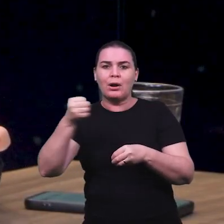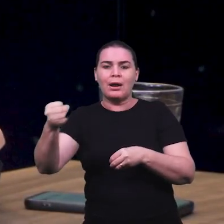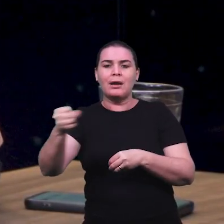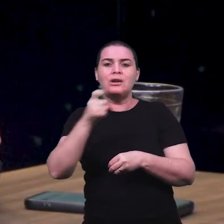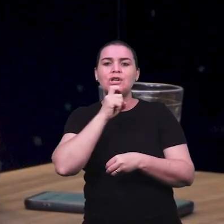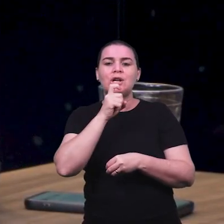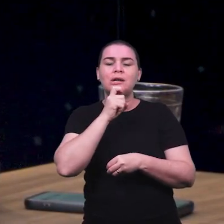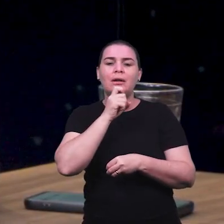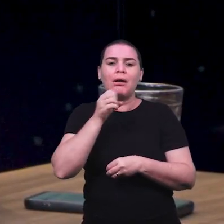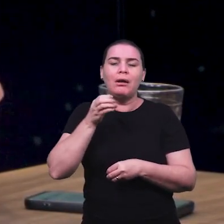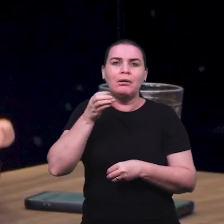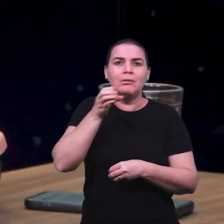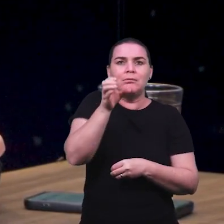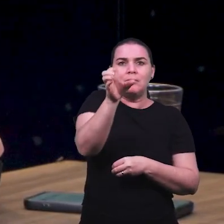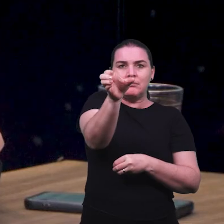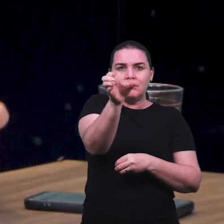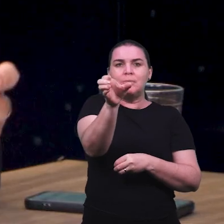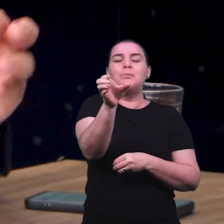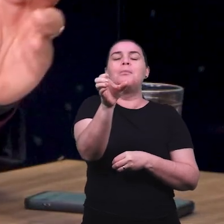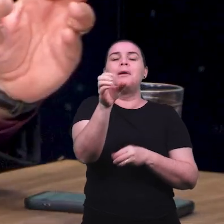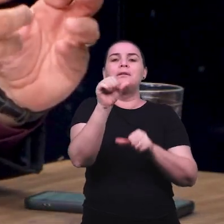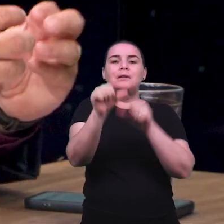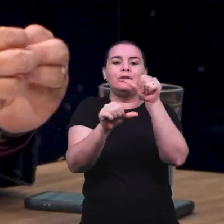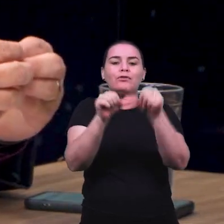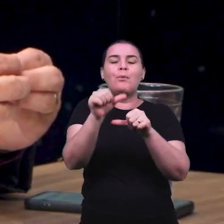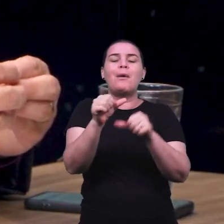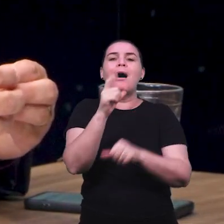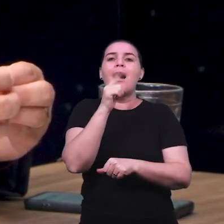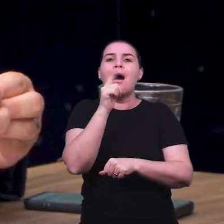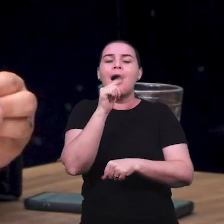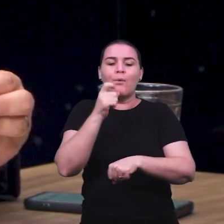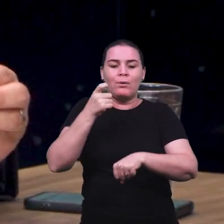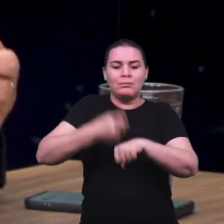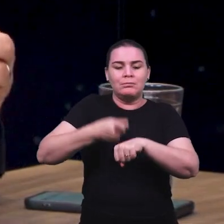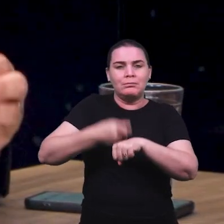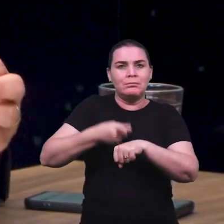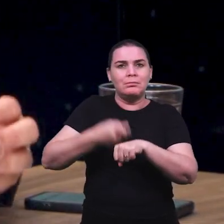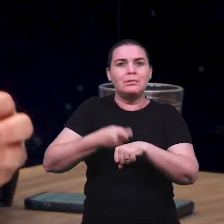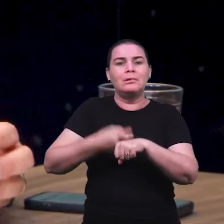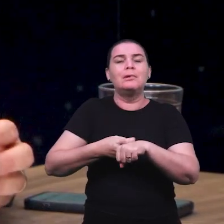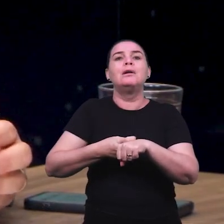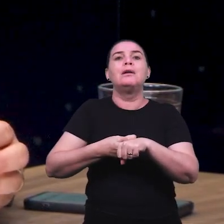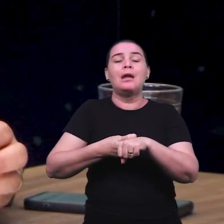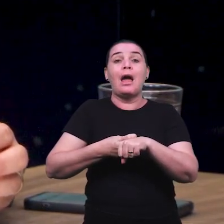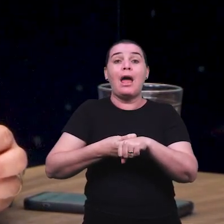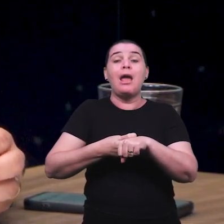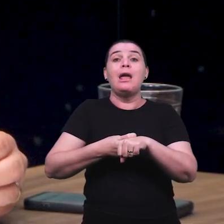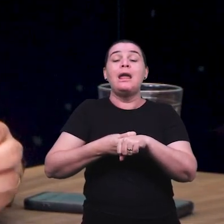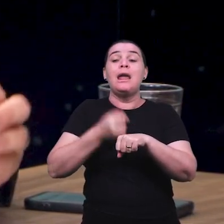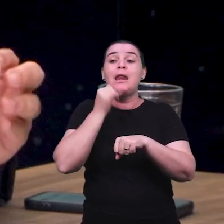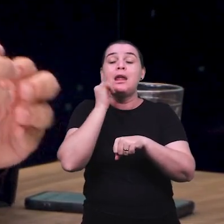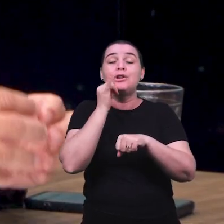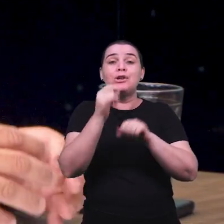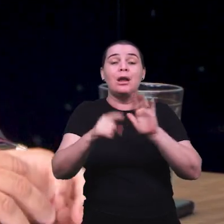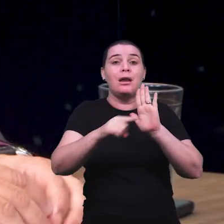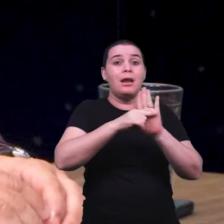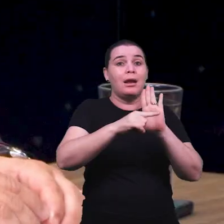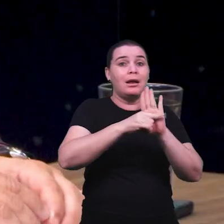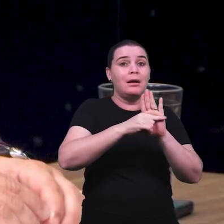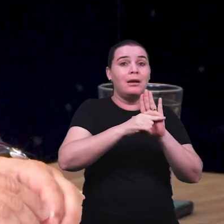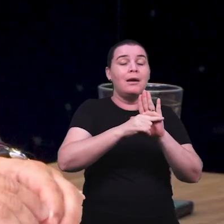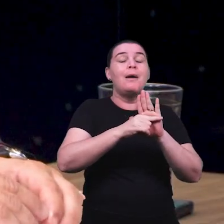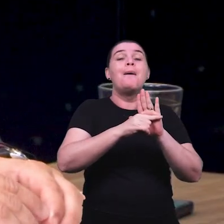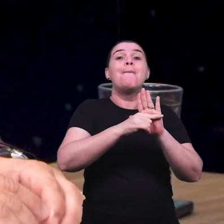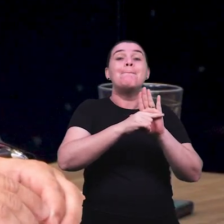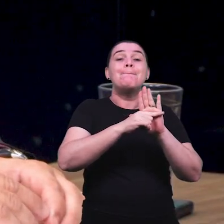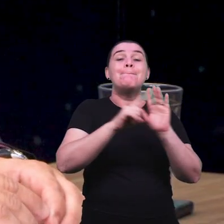gelar, para gerar ali o gelo, e aí vai gerar uma entropia negativa, ou seja, vou fazer o gelo. Mas se eu deixar esse gelo aqui